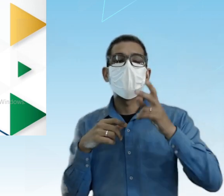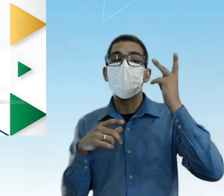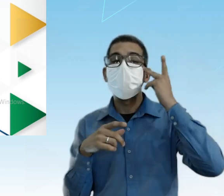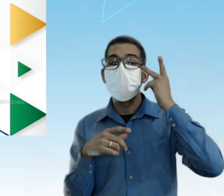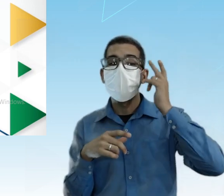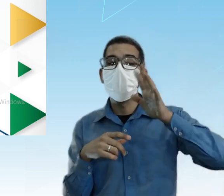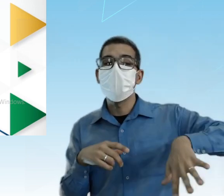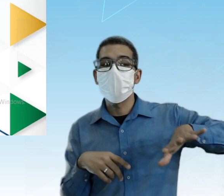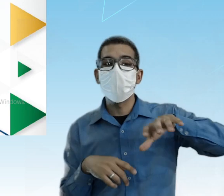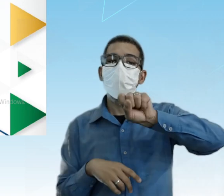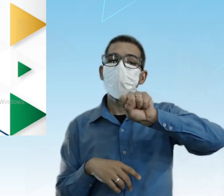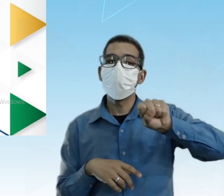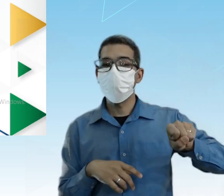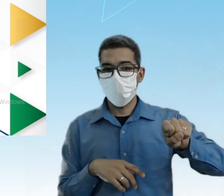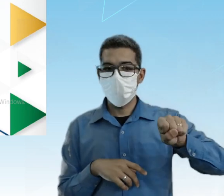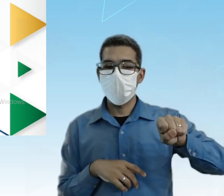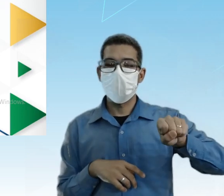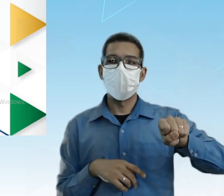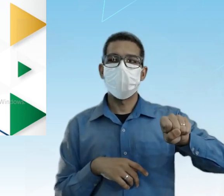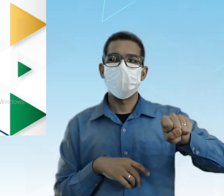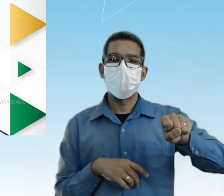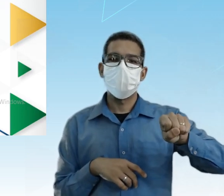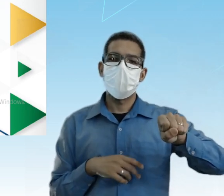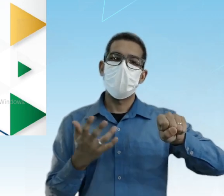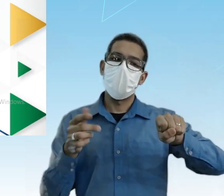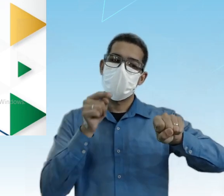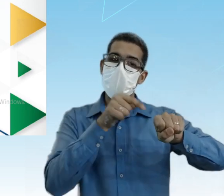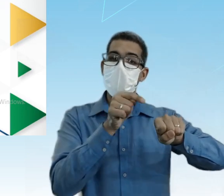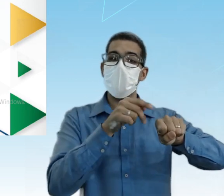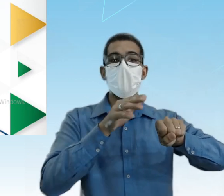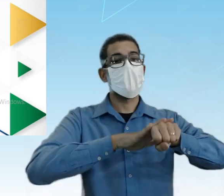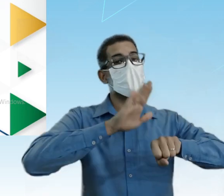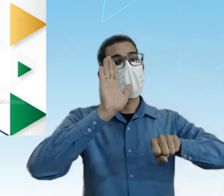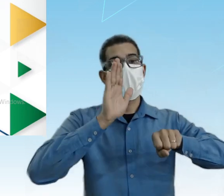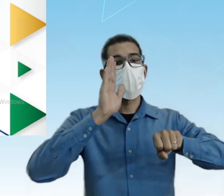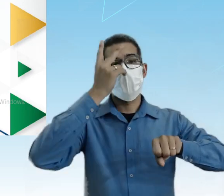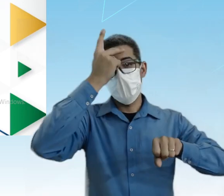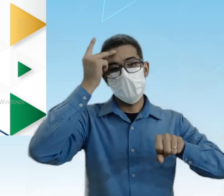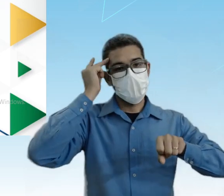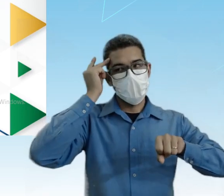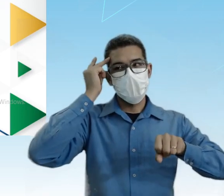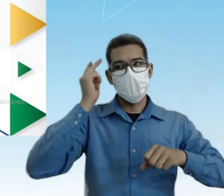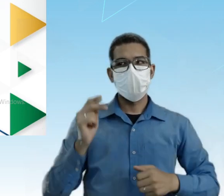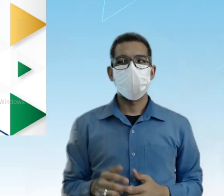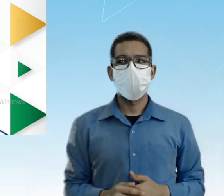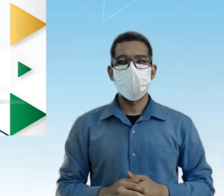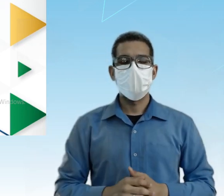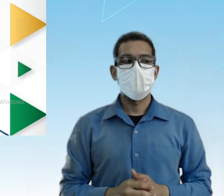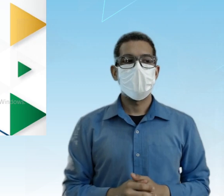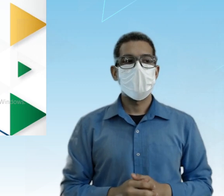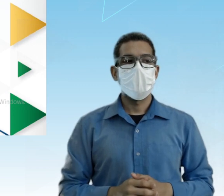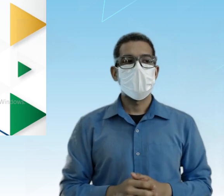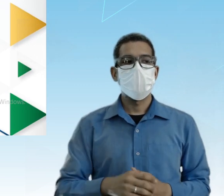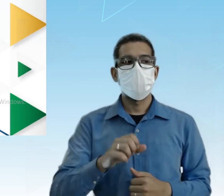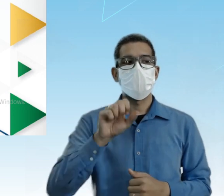Paulo? Dentro do Sudeste. Então, seria a região mais populosa. O Sudeste,